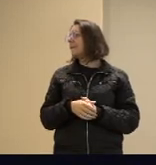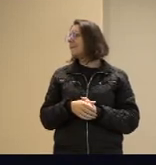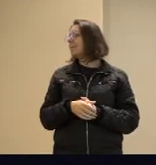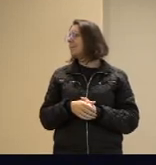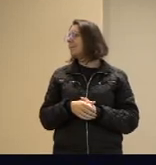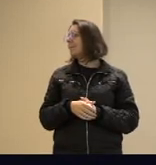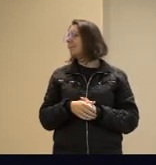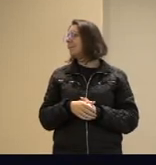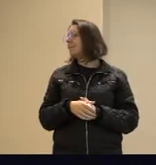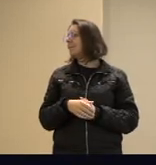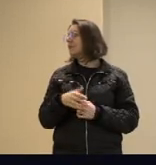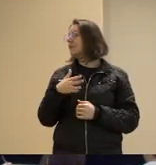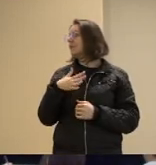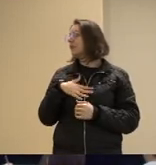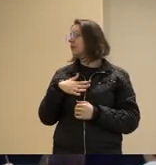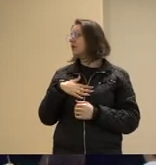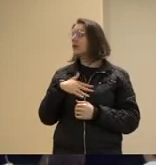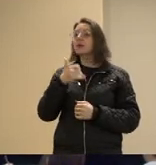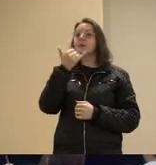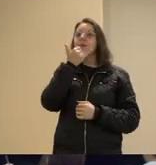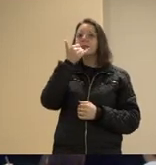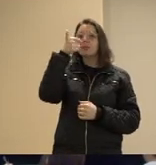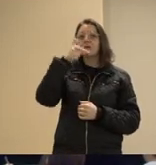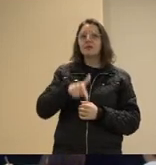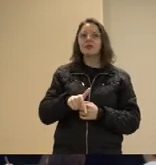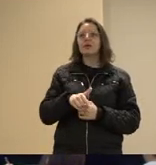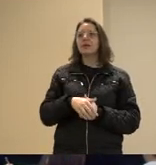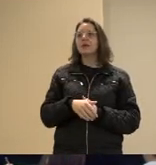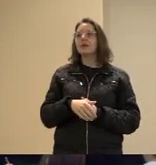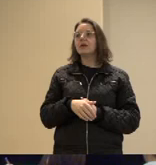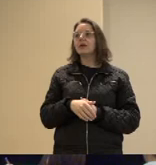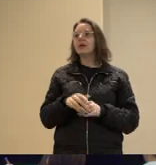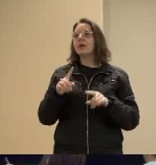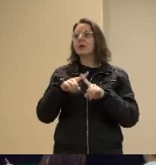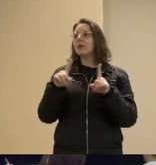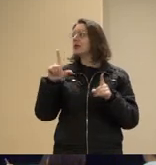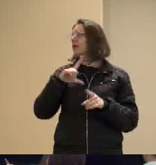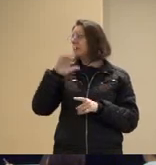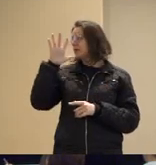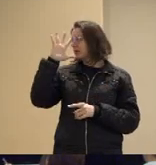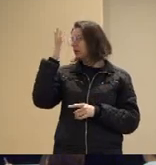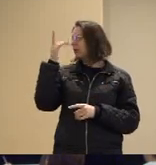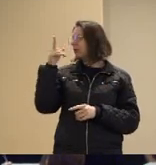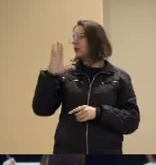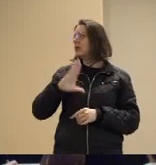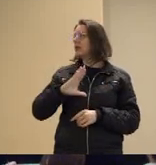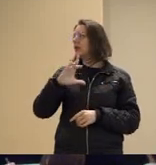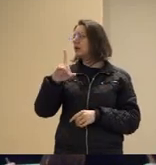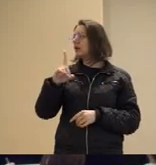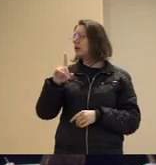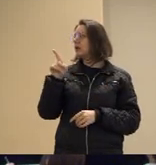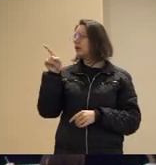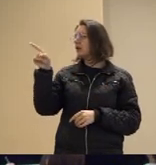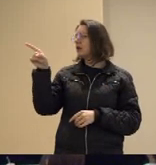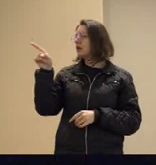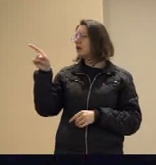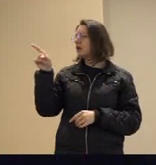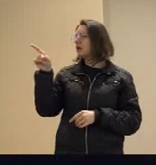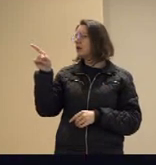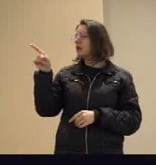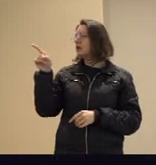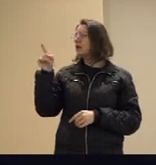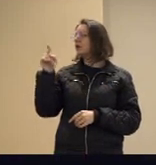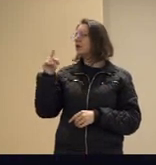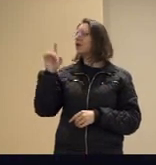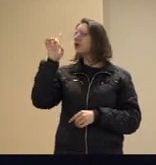Não, eu me perdoe mais uma vez, mas eu tenho uma... Está aqui o coordenador do Conselho Estadual dos Direitos da Criança e do Adolescente,